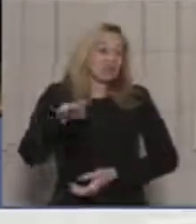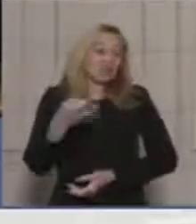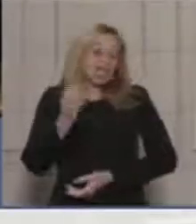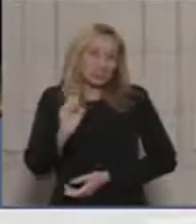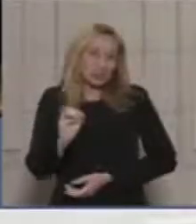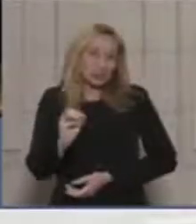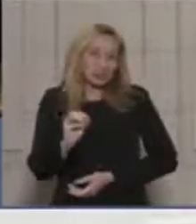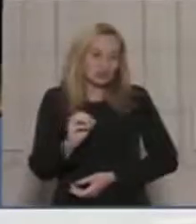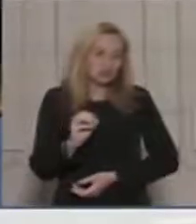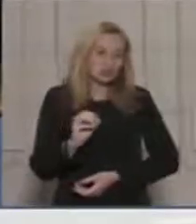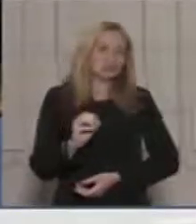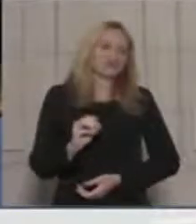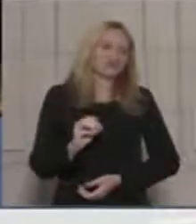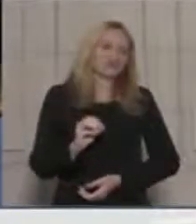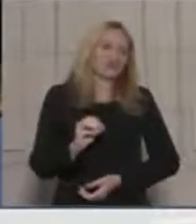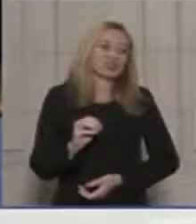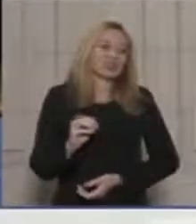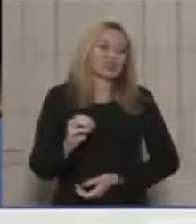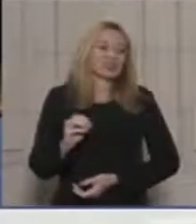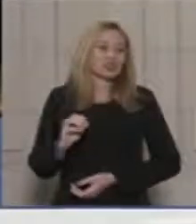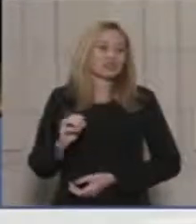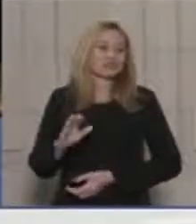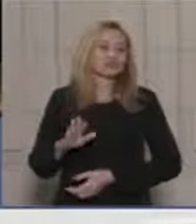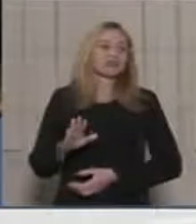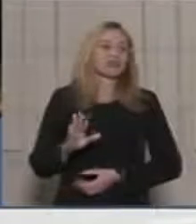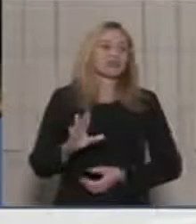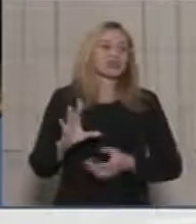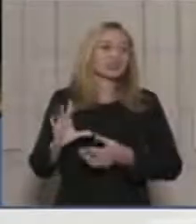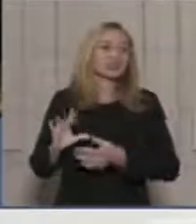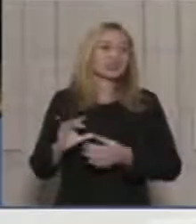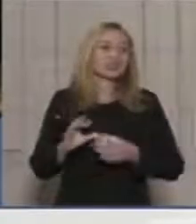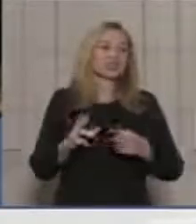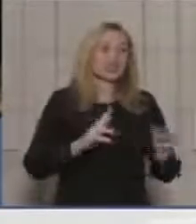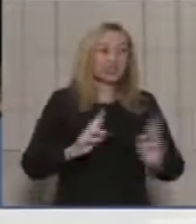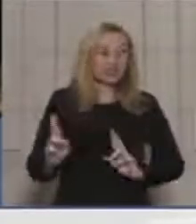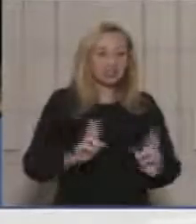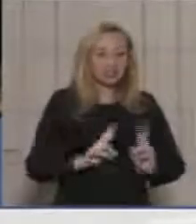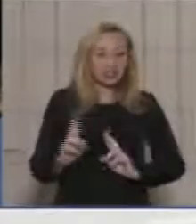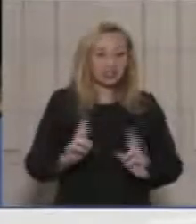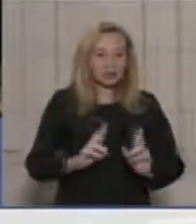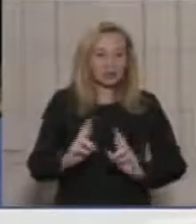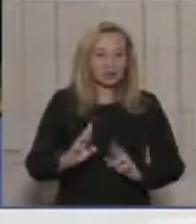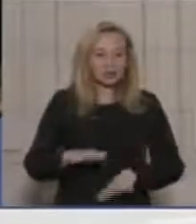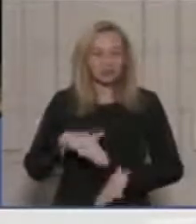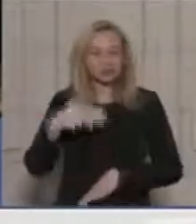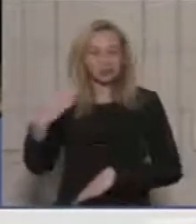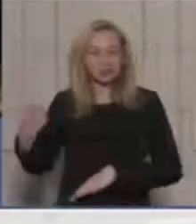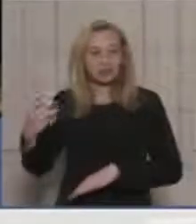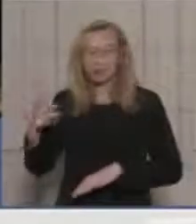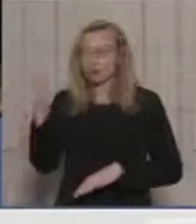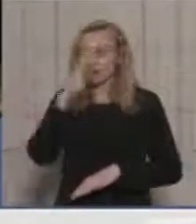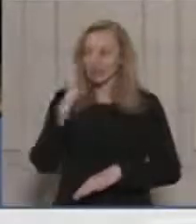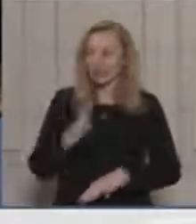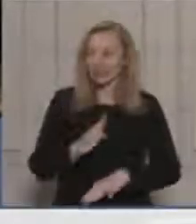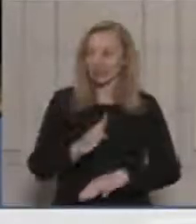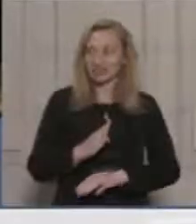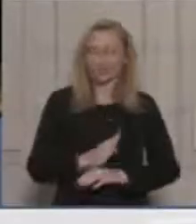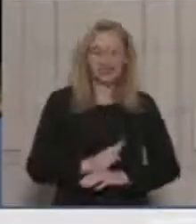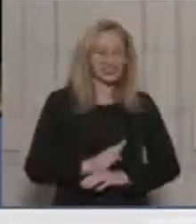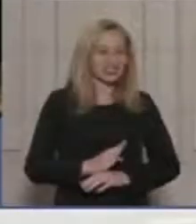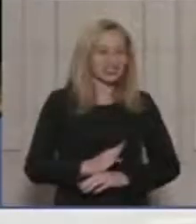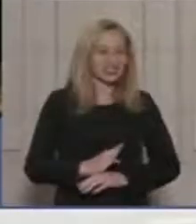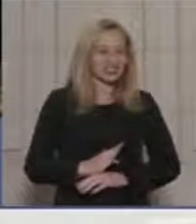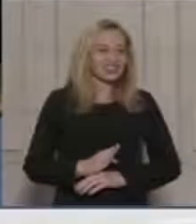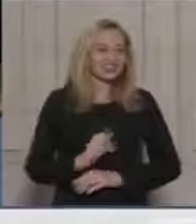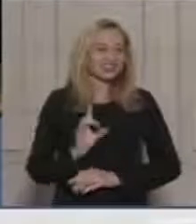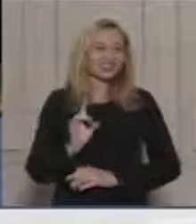Relações Exteriores é outro que só acirra os problemas do Brasil